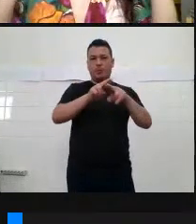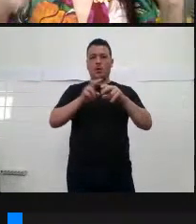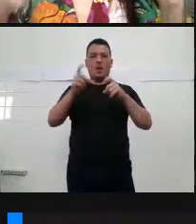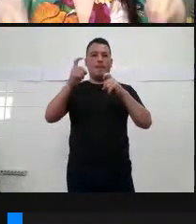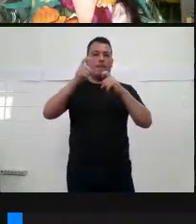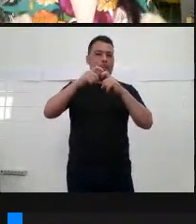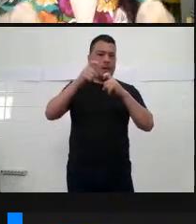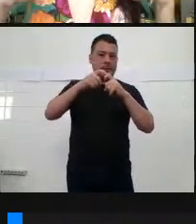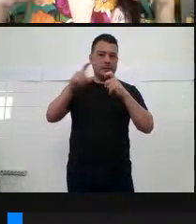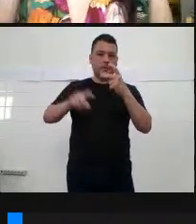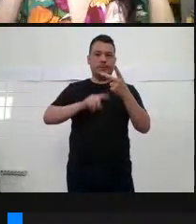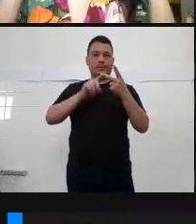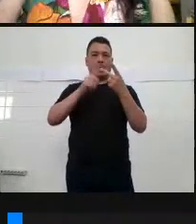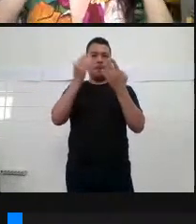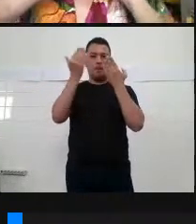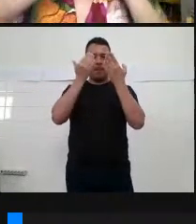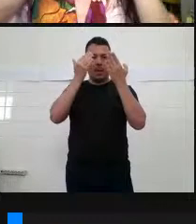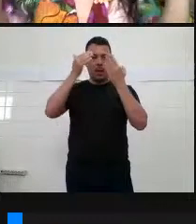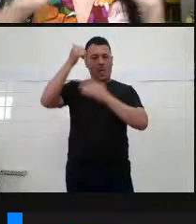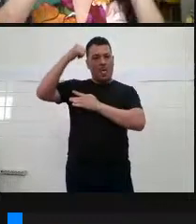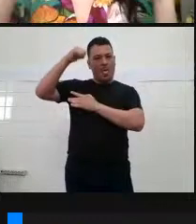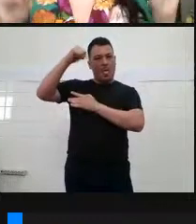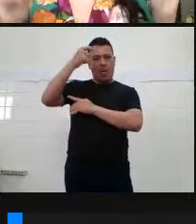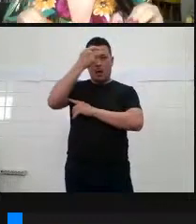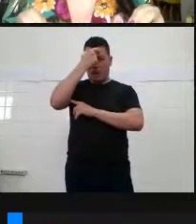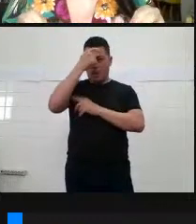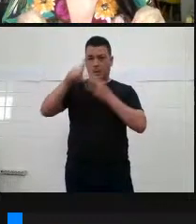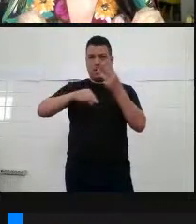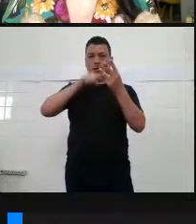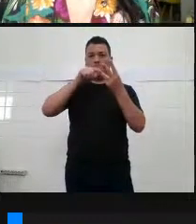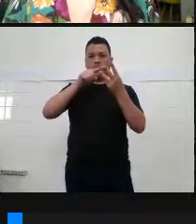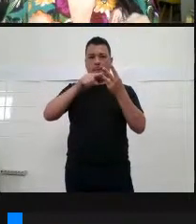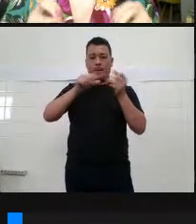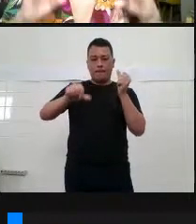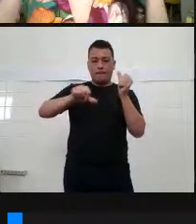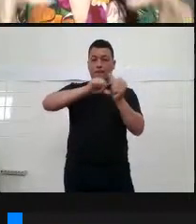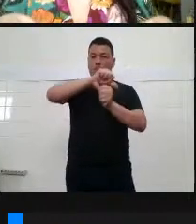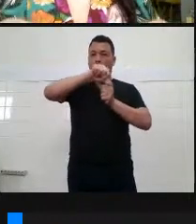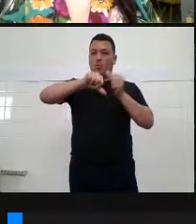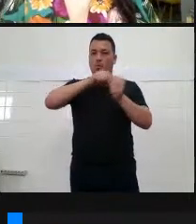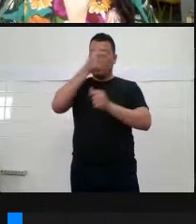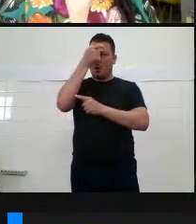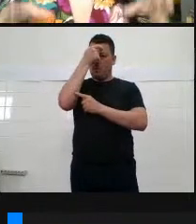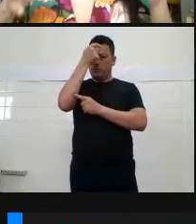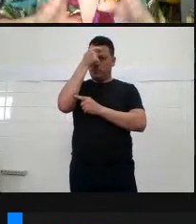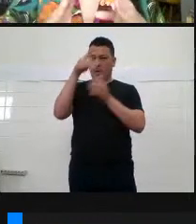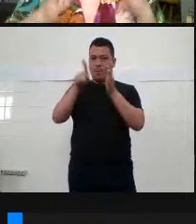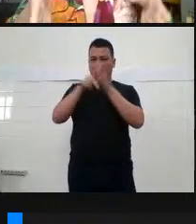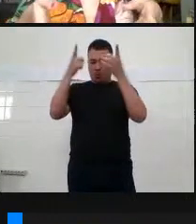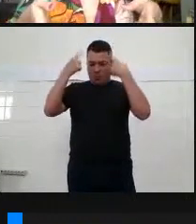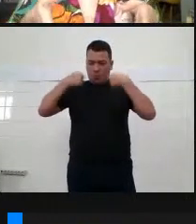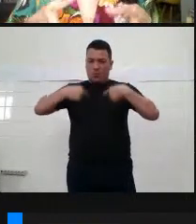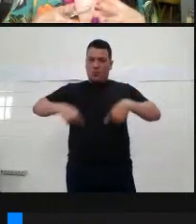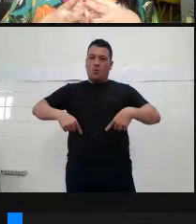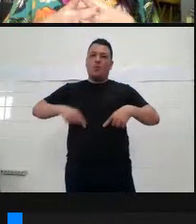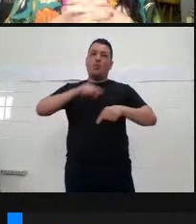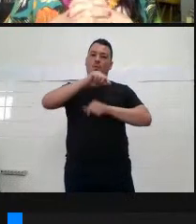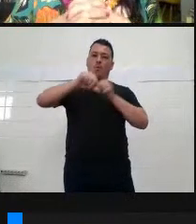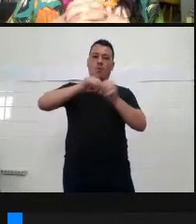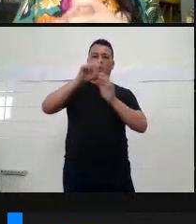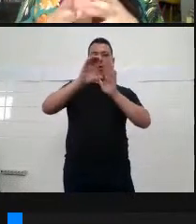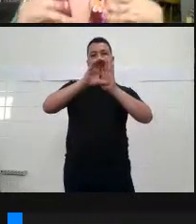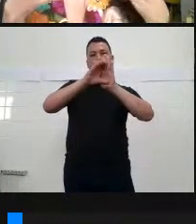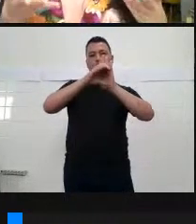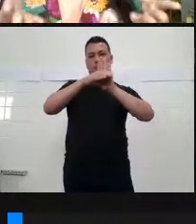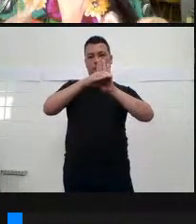a psicanálise vai redescobrir, né, os corpos e, por outro lado,